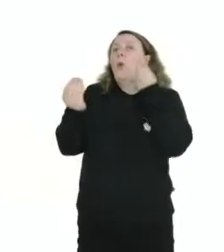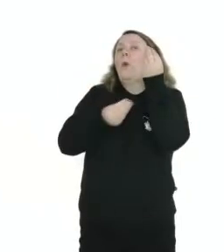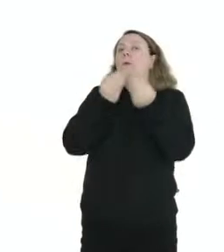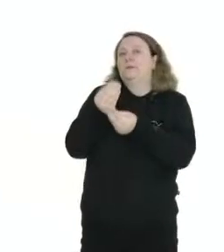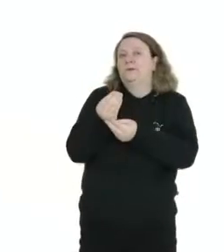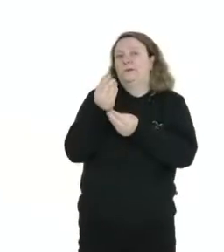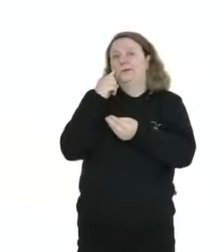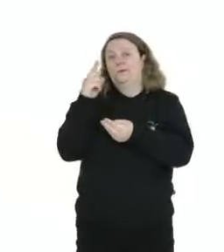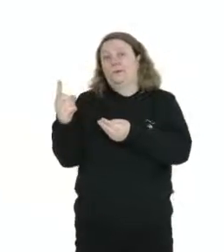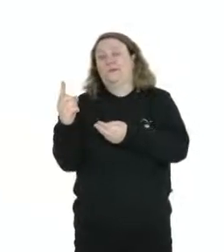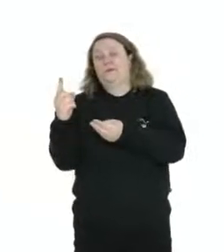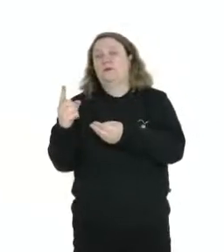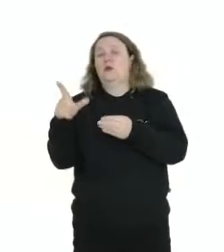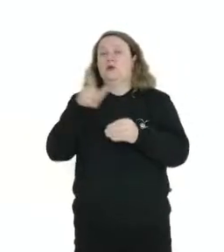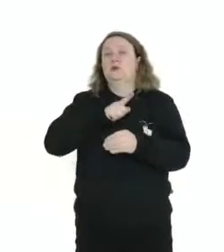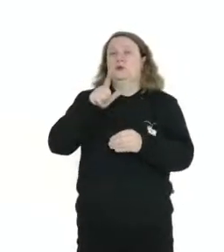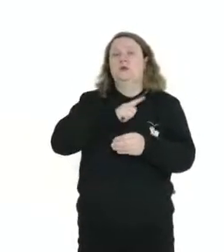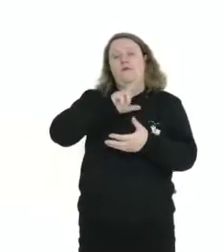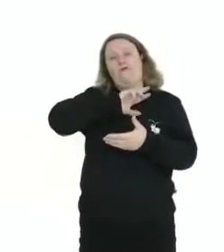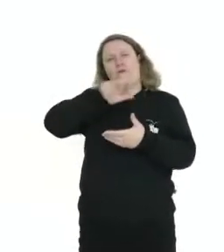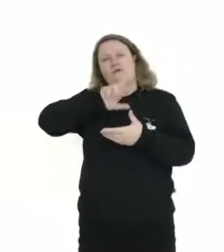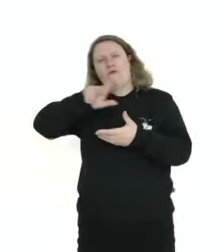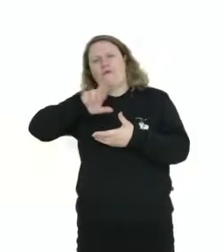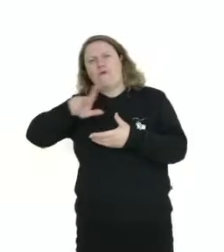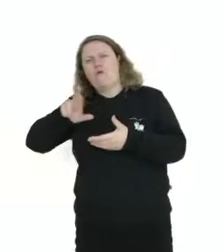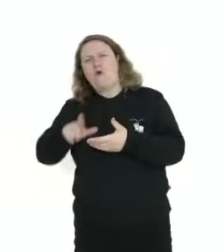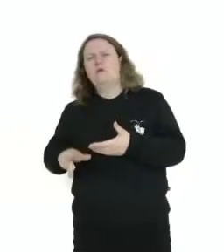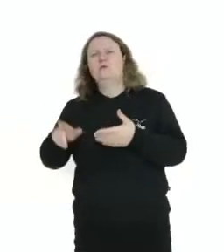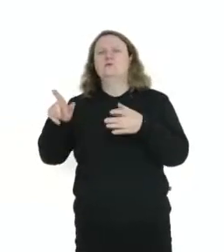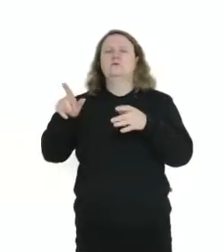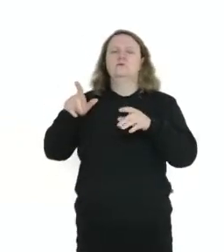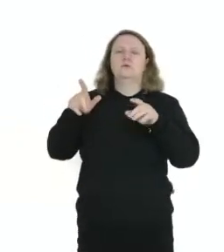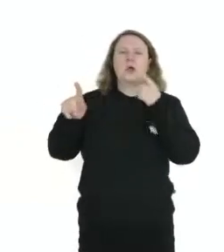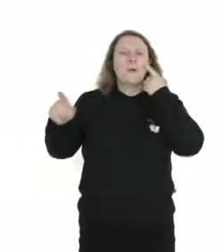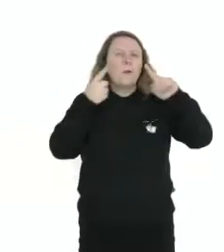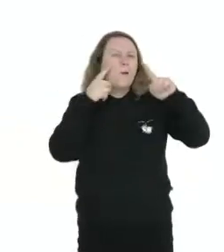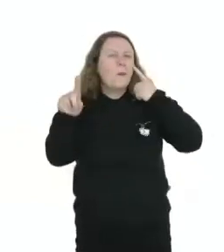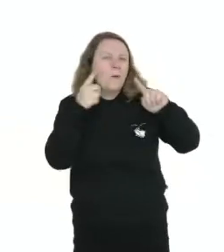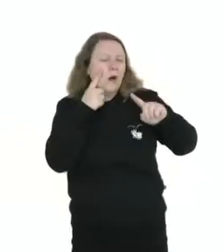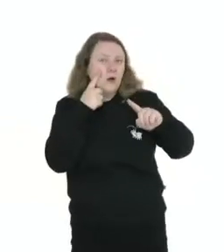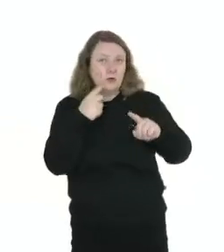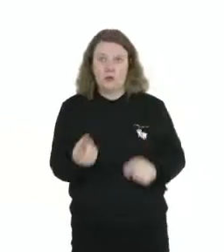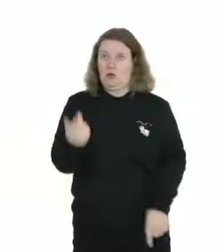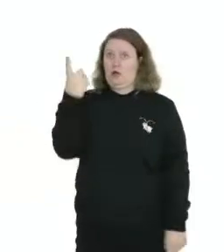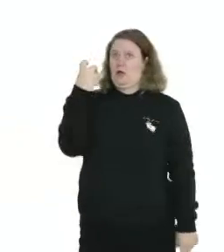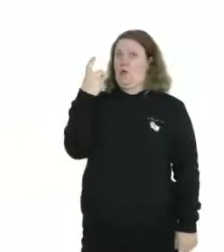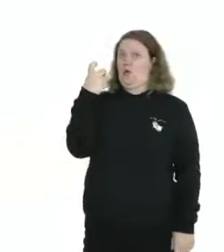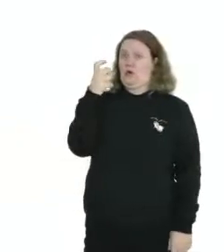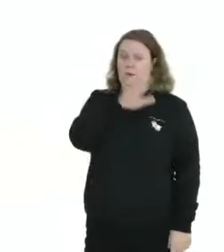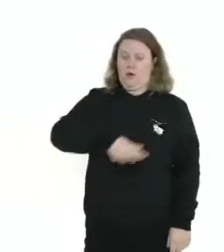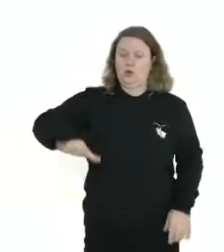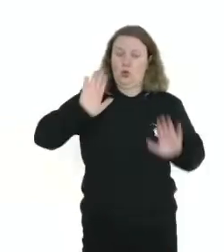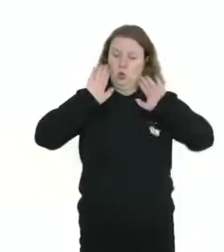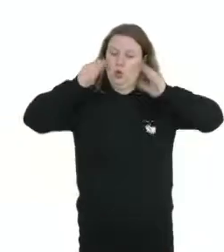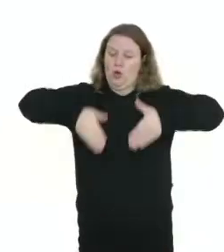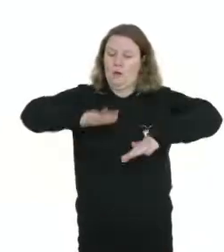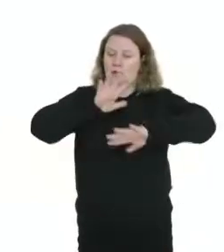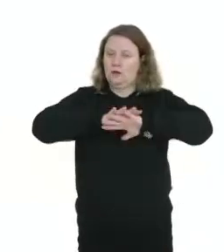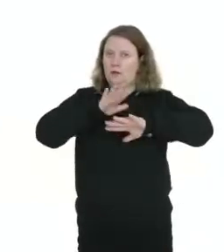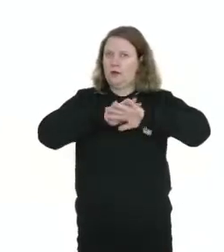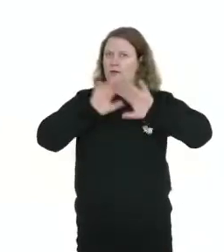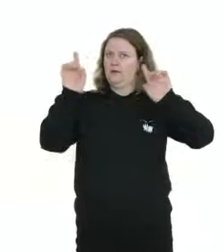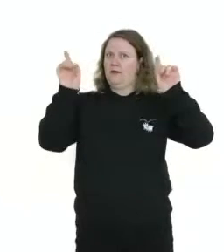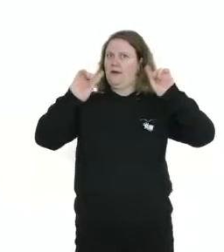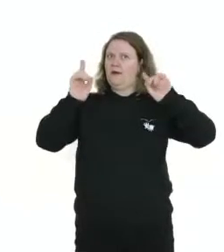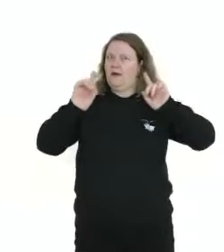esteve presente em presta atenção, várias descobertas e não apenas no campo da matemática. Babilônicos se